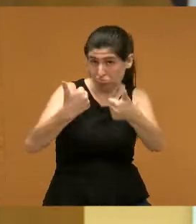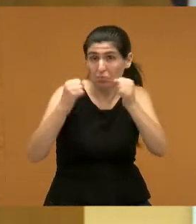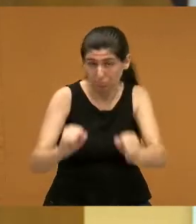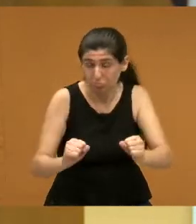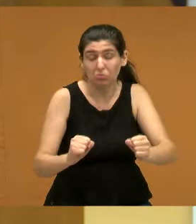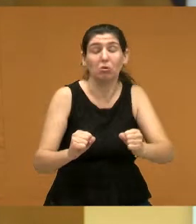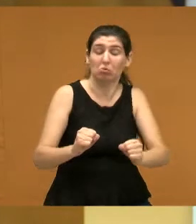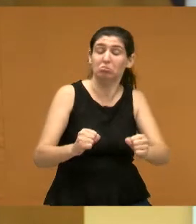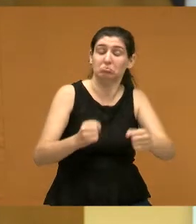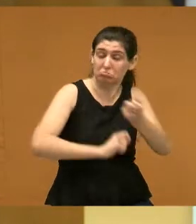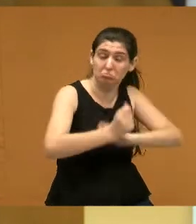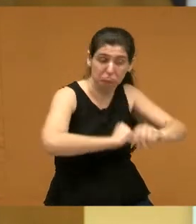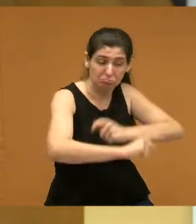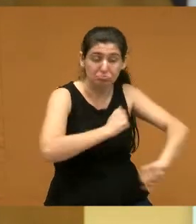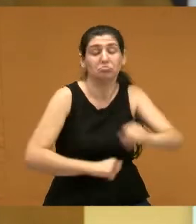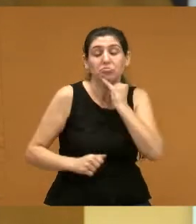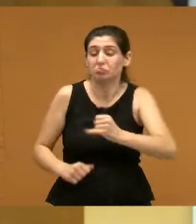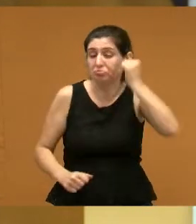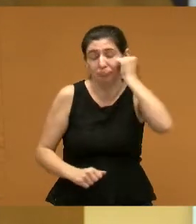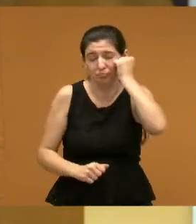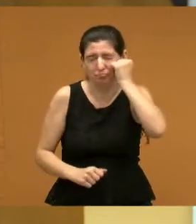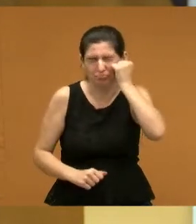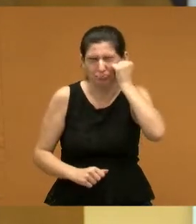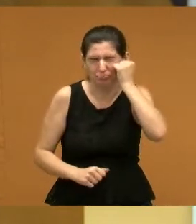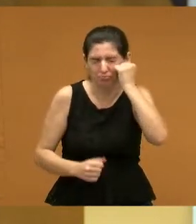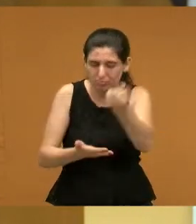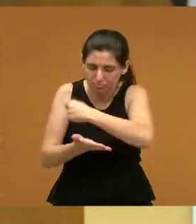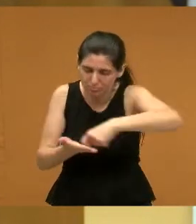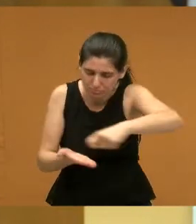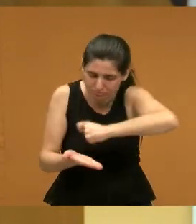Municipal Isaías José de Santana.